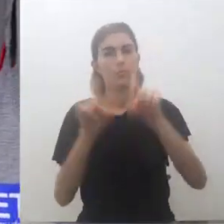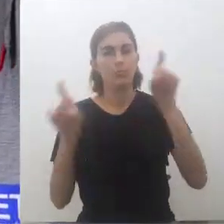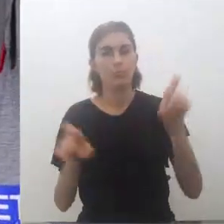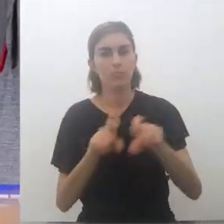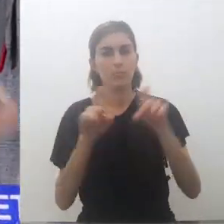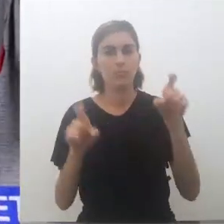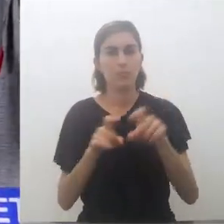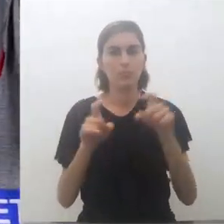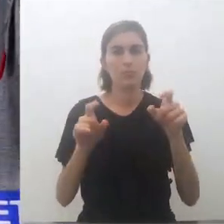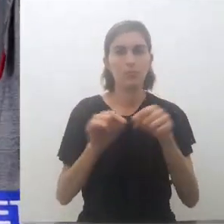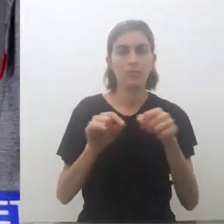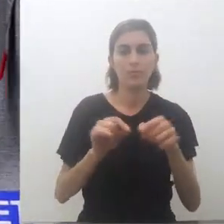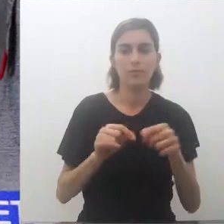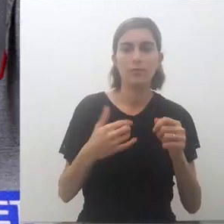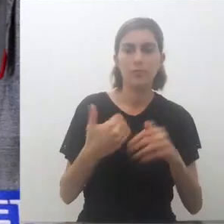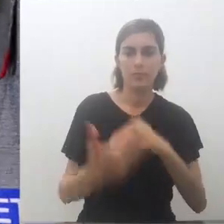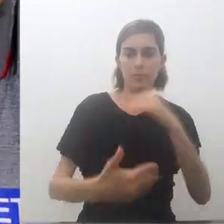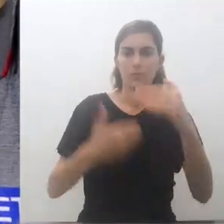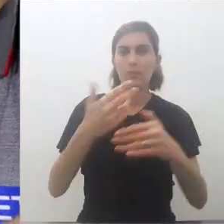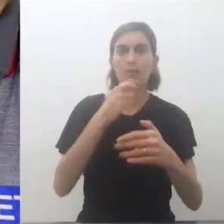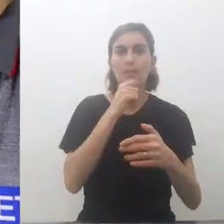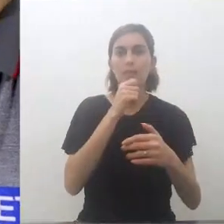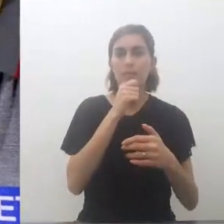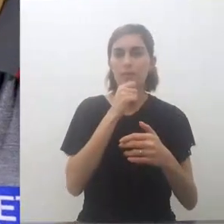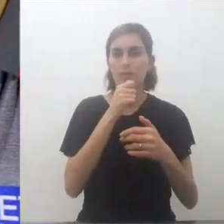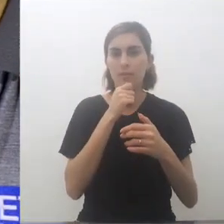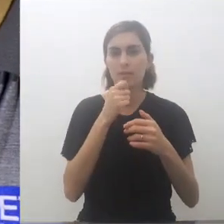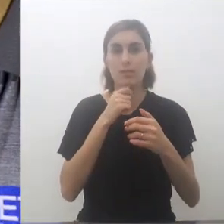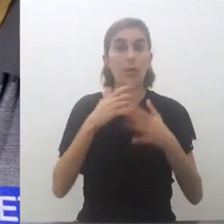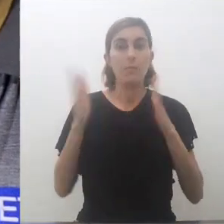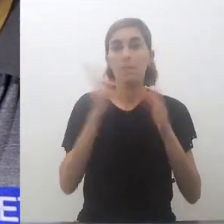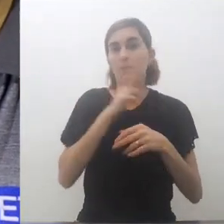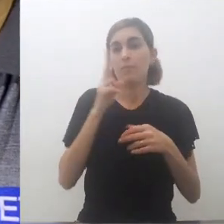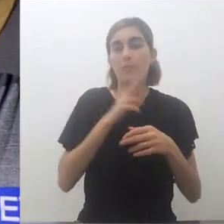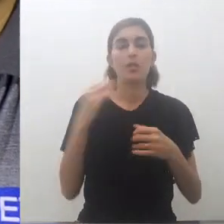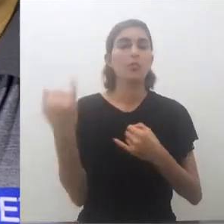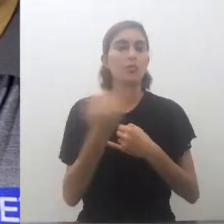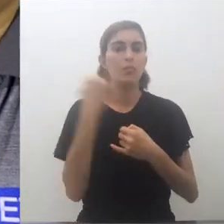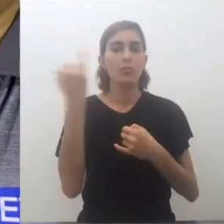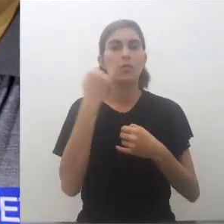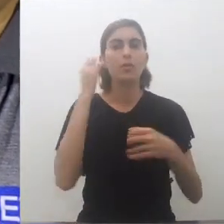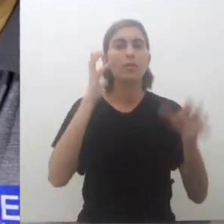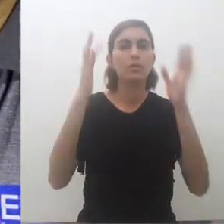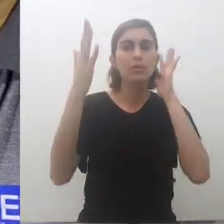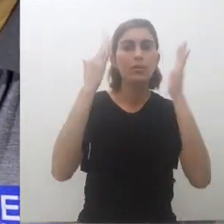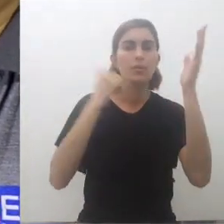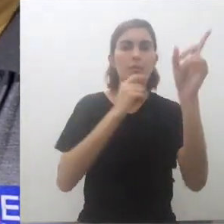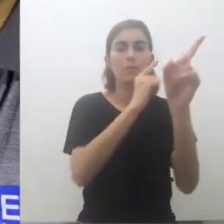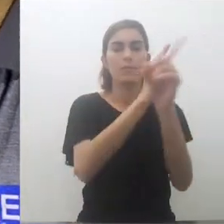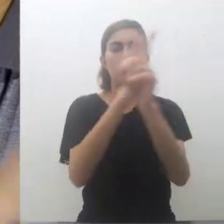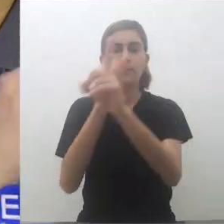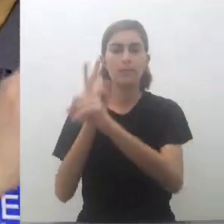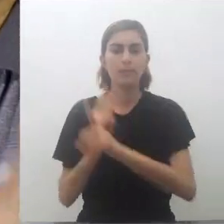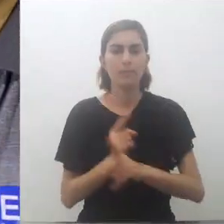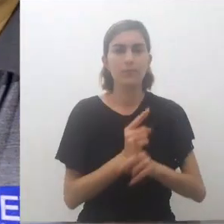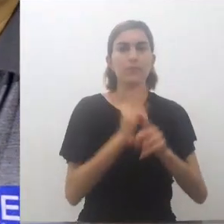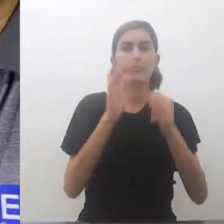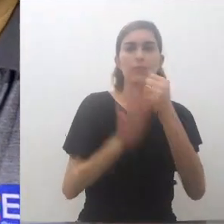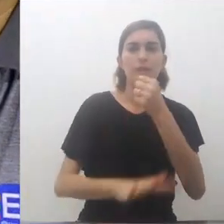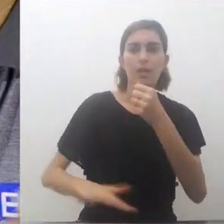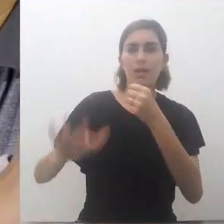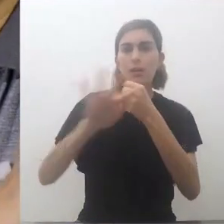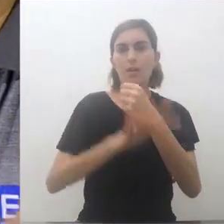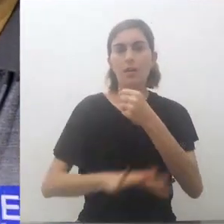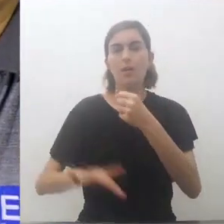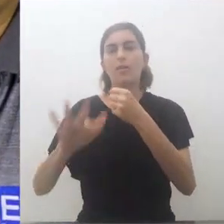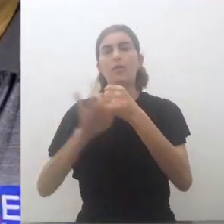por etapa, sem agonia, sem pressa. O importante é saber identificar as áreas, a